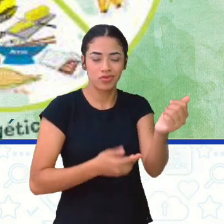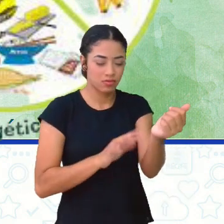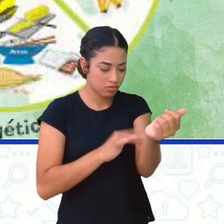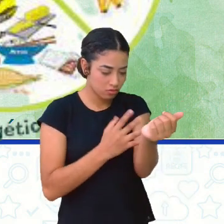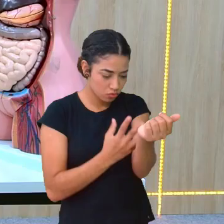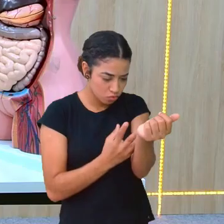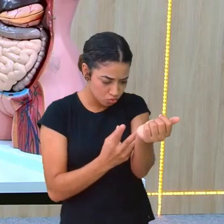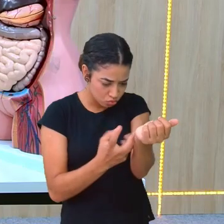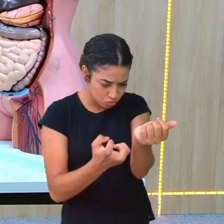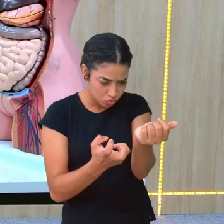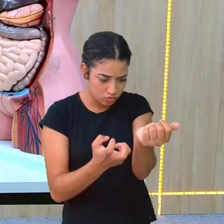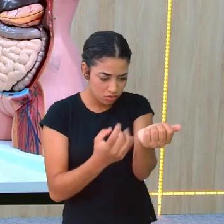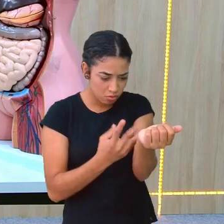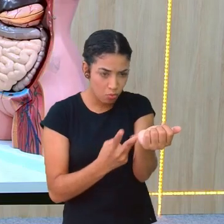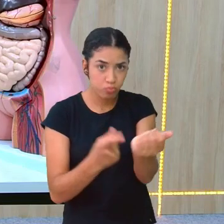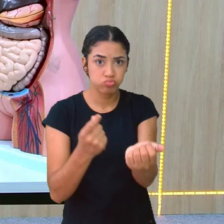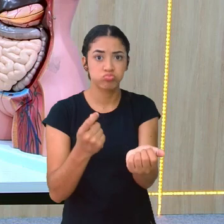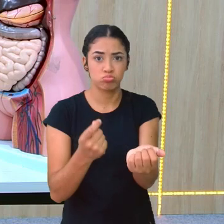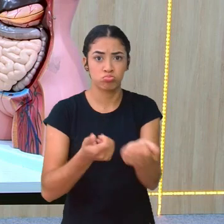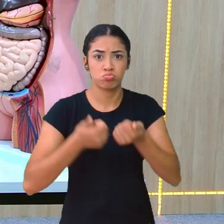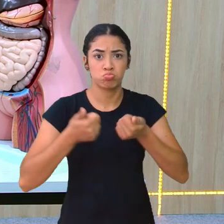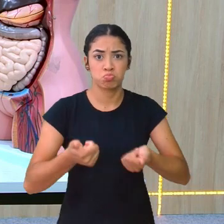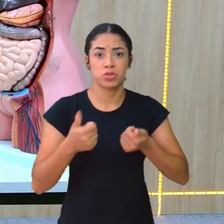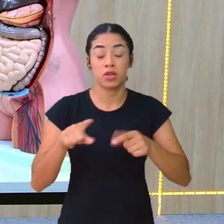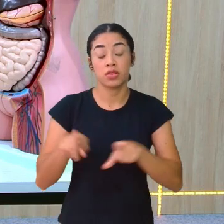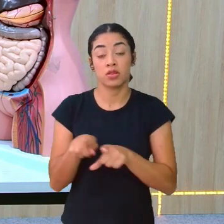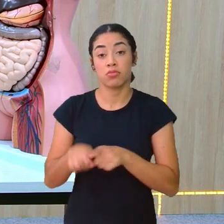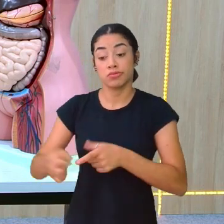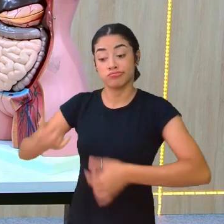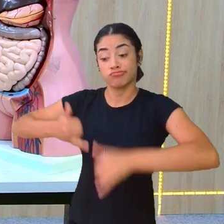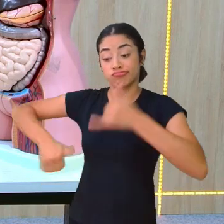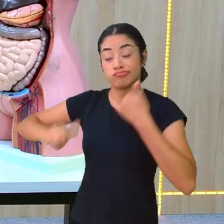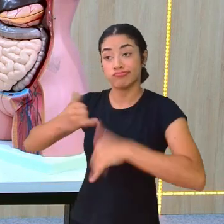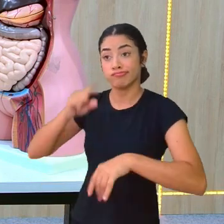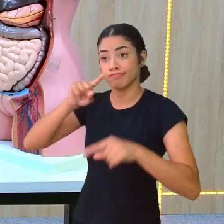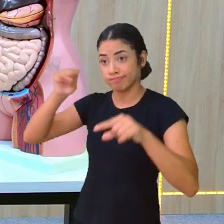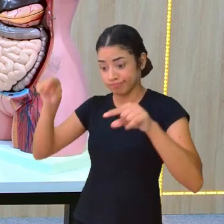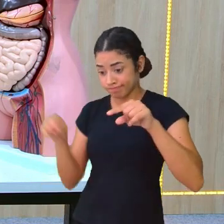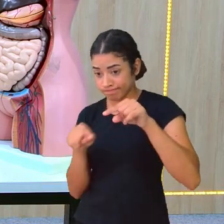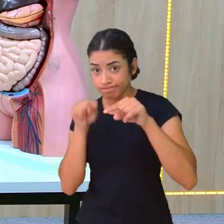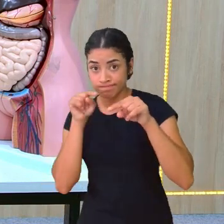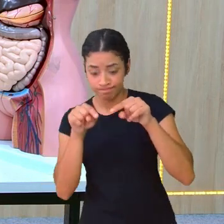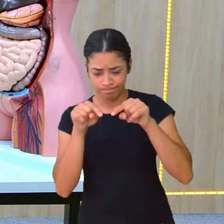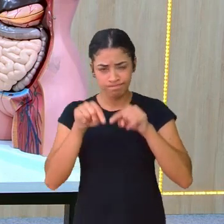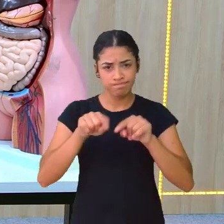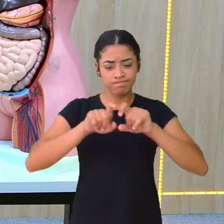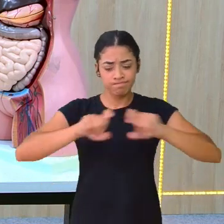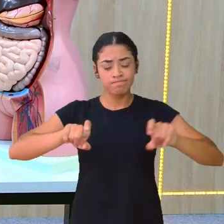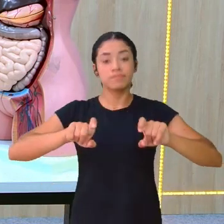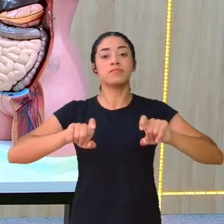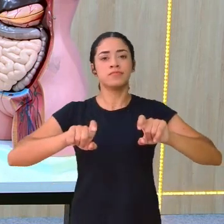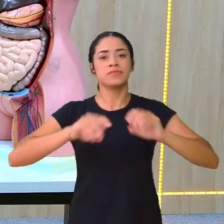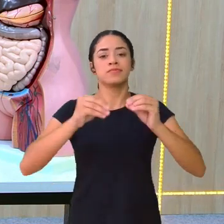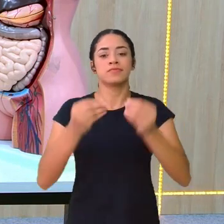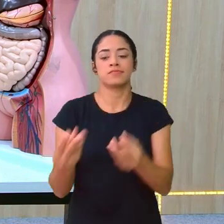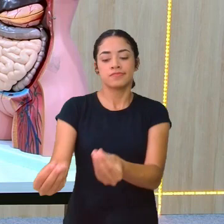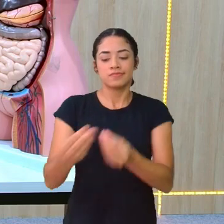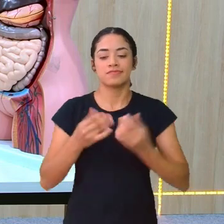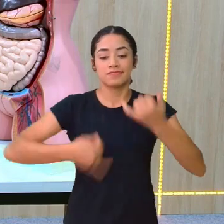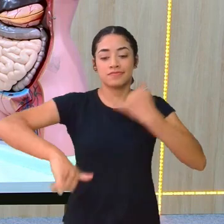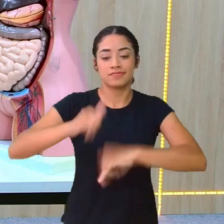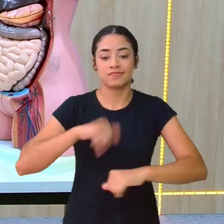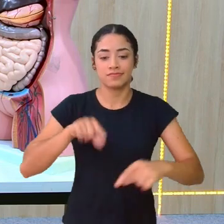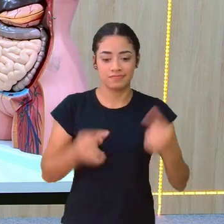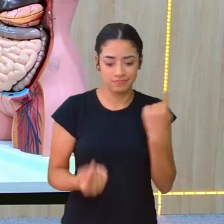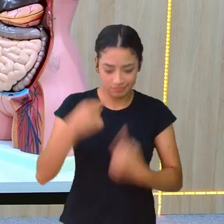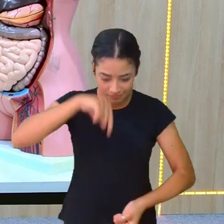de fatores. E os energéticos, como o próprio nome já está dizendo, fornecendo aí uma maior energia para o nosso corpo funcionar. Mas